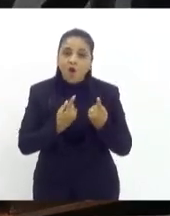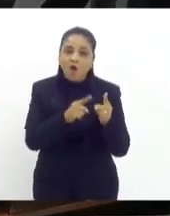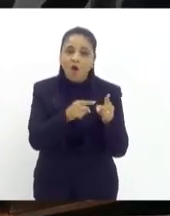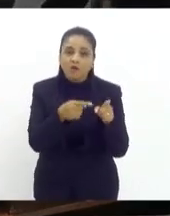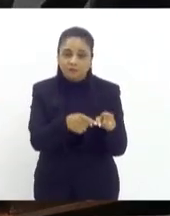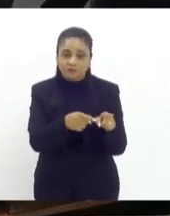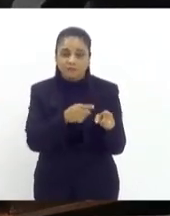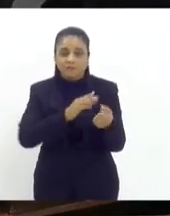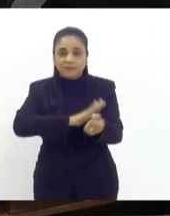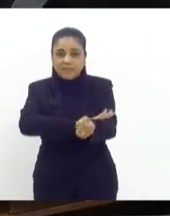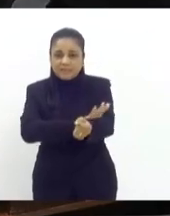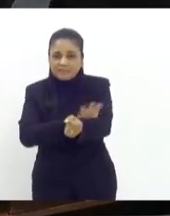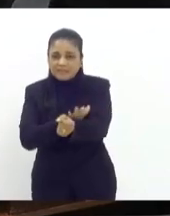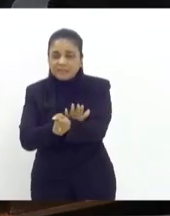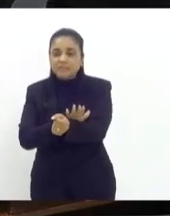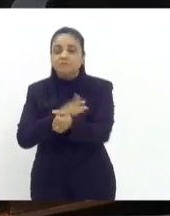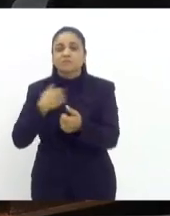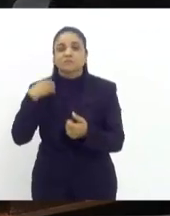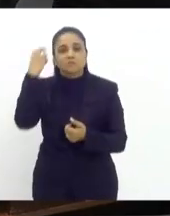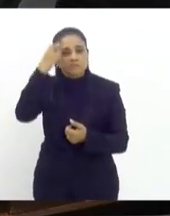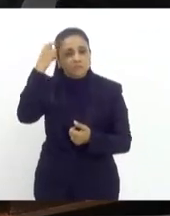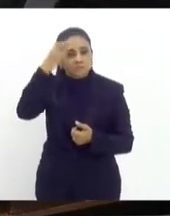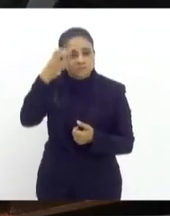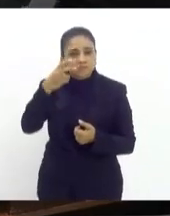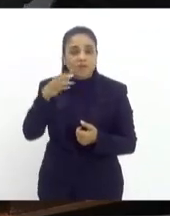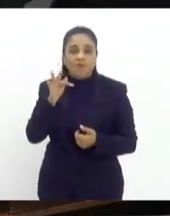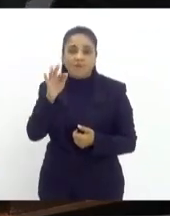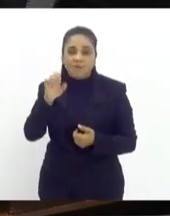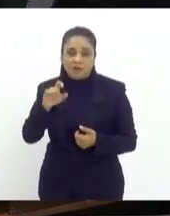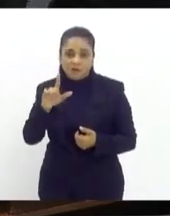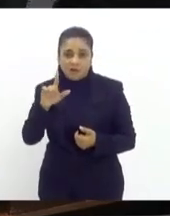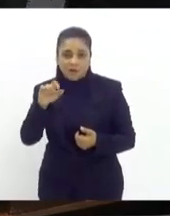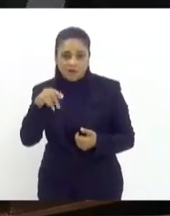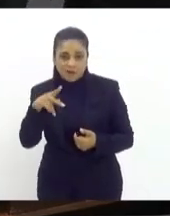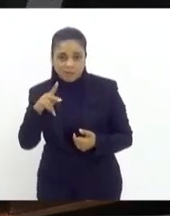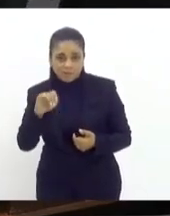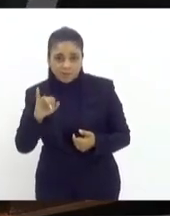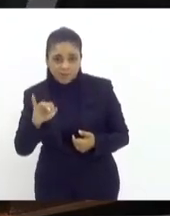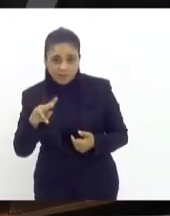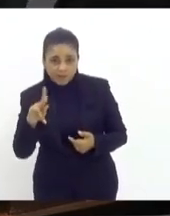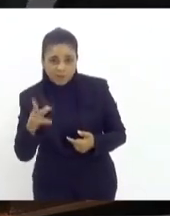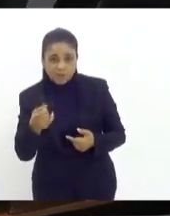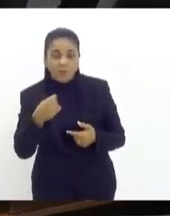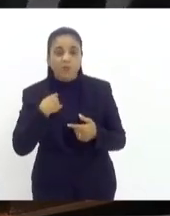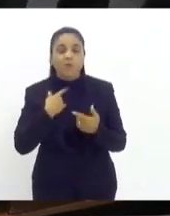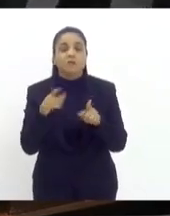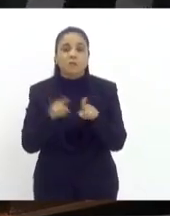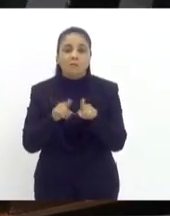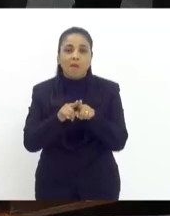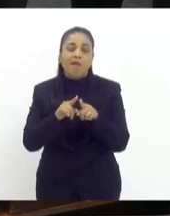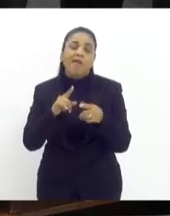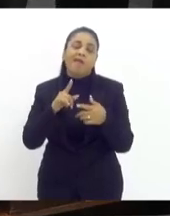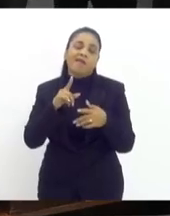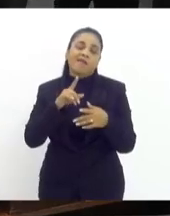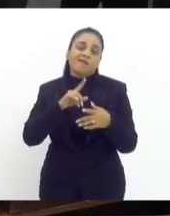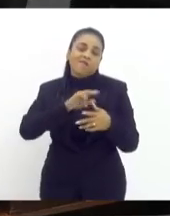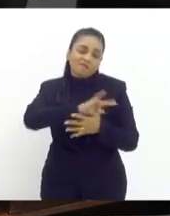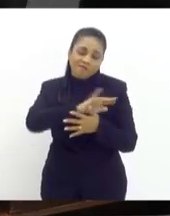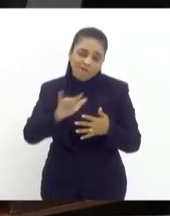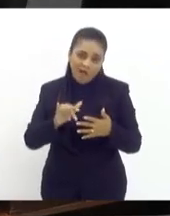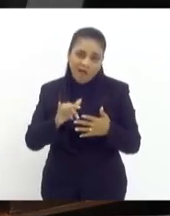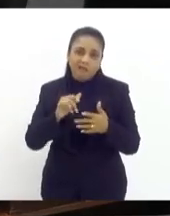belíssima deputada Verônica Lima e do deputado Filipinho raves demonstram Qual o Rio de Janeiro e os seus clubes deram